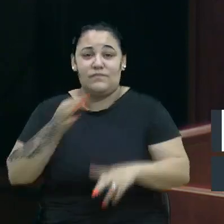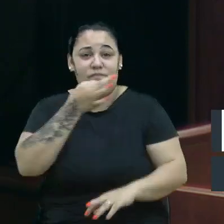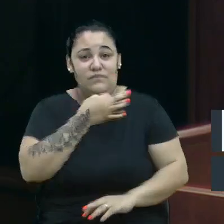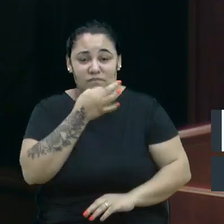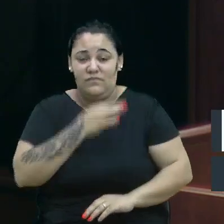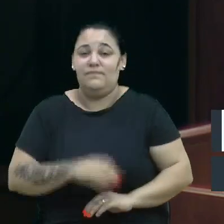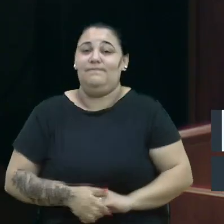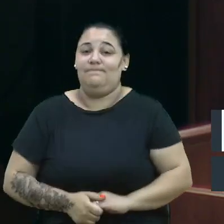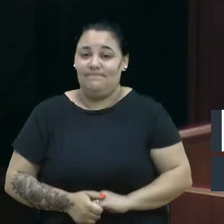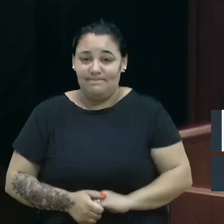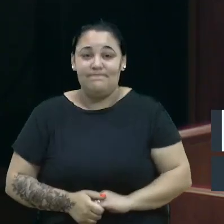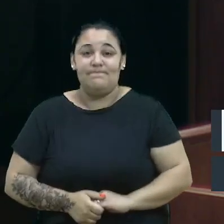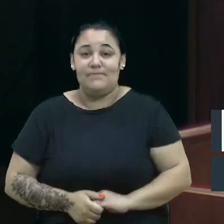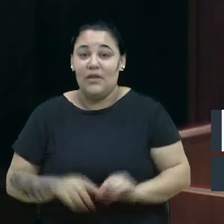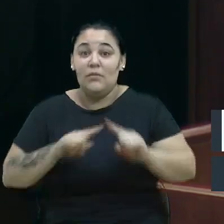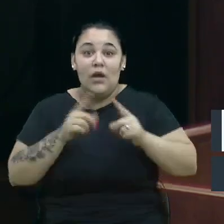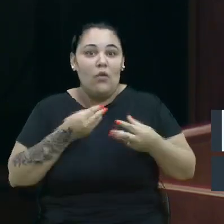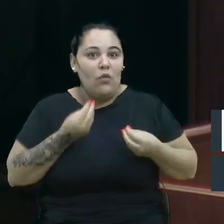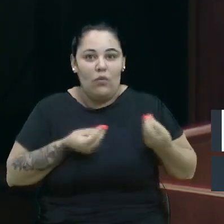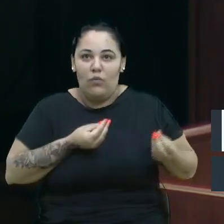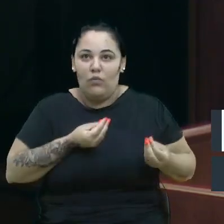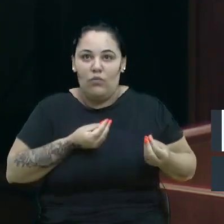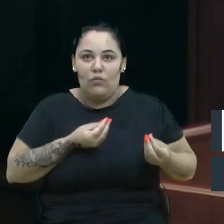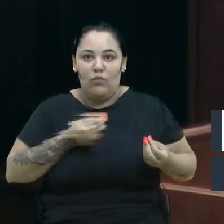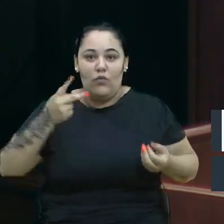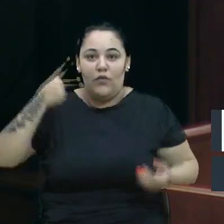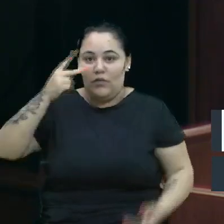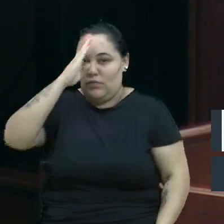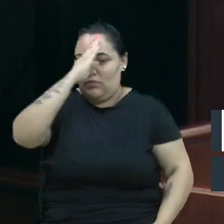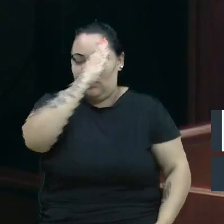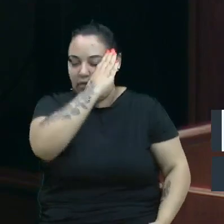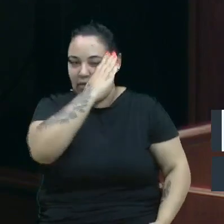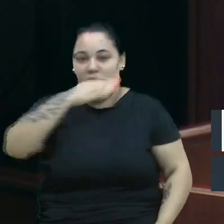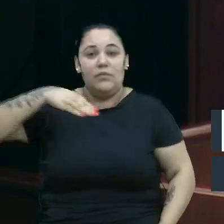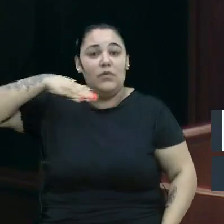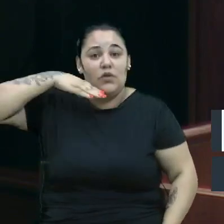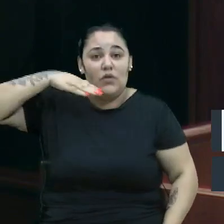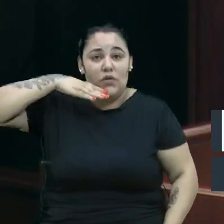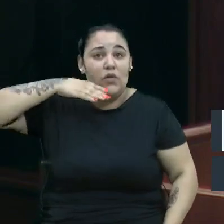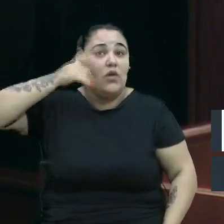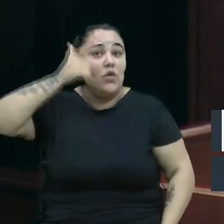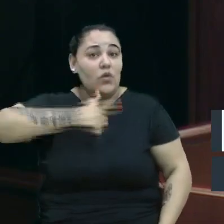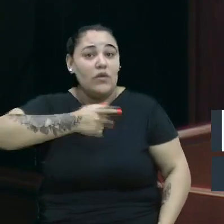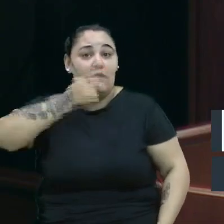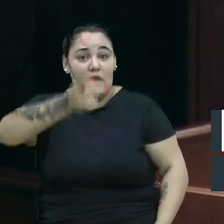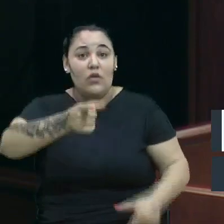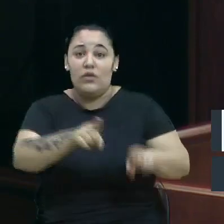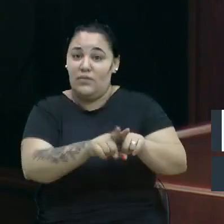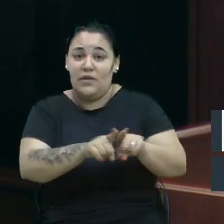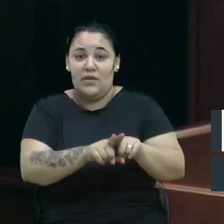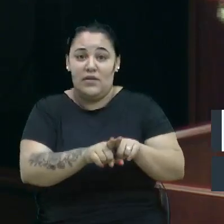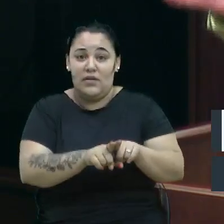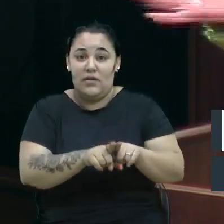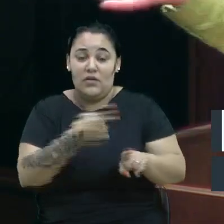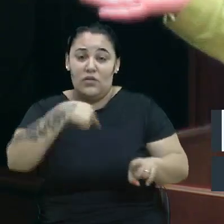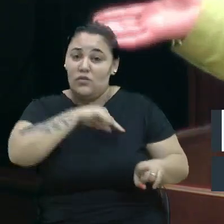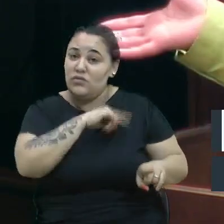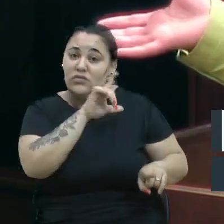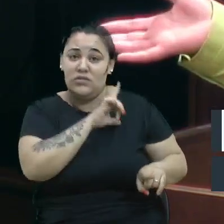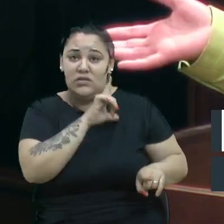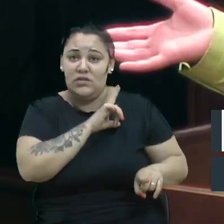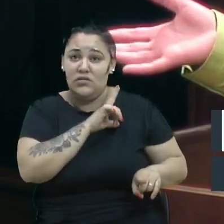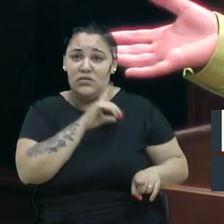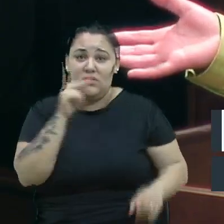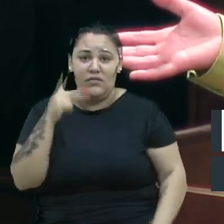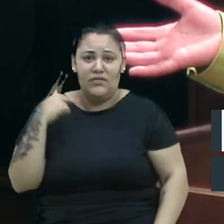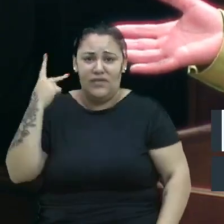Sul. Mas como o vereador Bressan, o vereador Bortola, o vereador Lucas falou, nós temos vereadores de baixo clero,